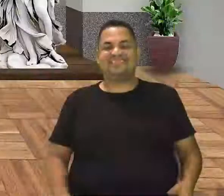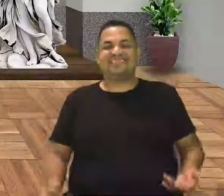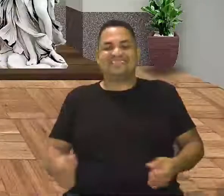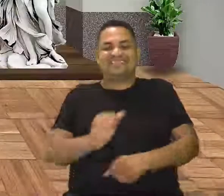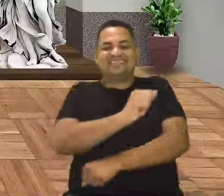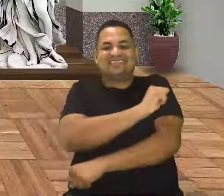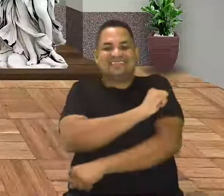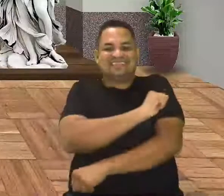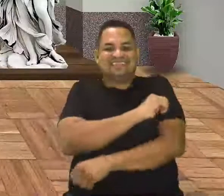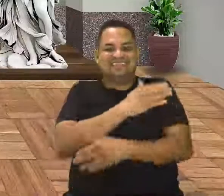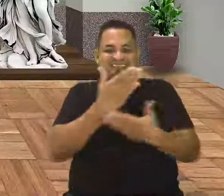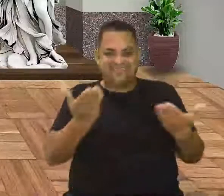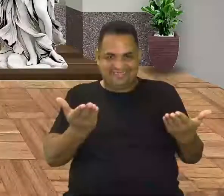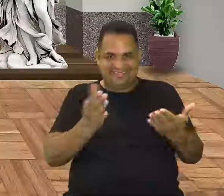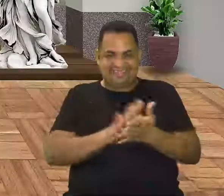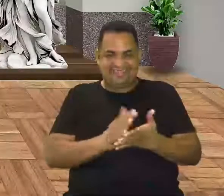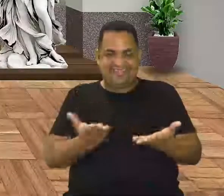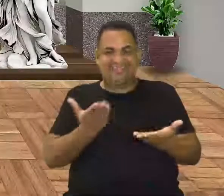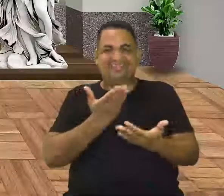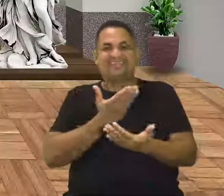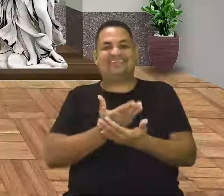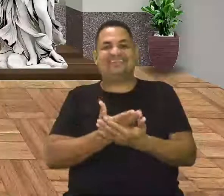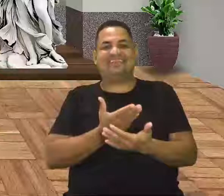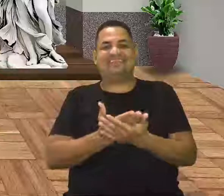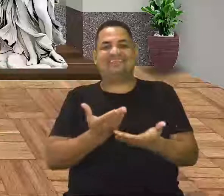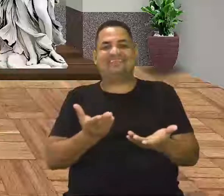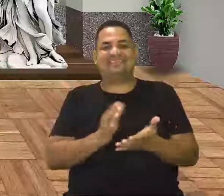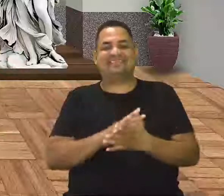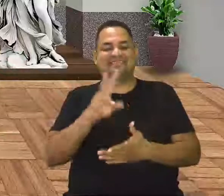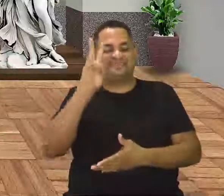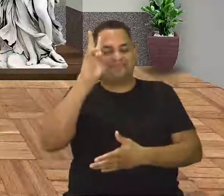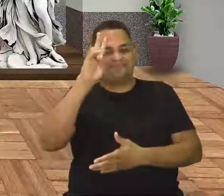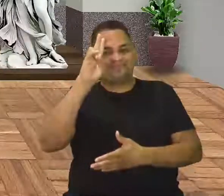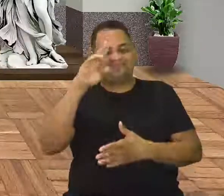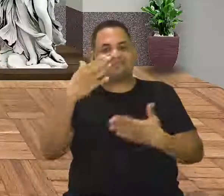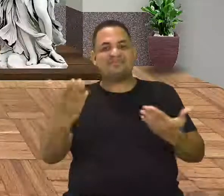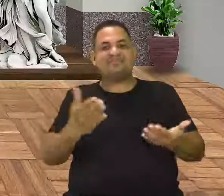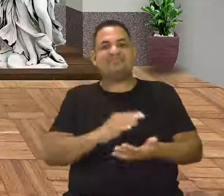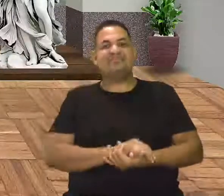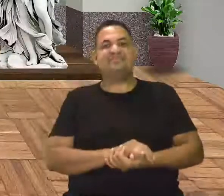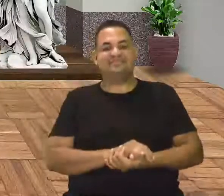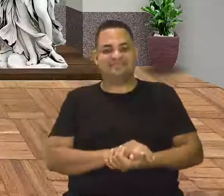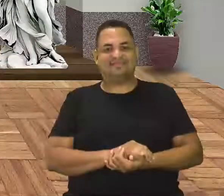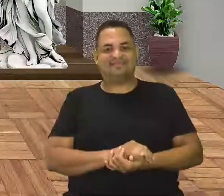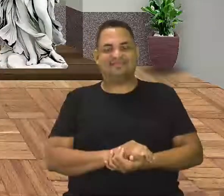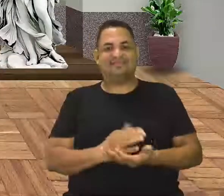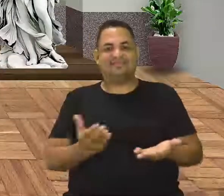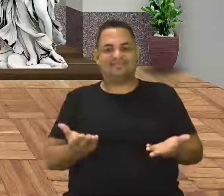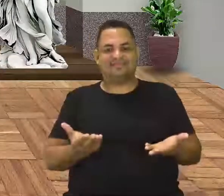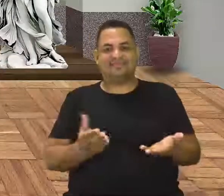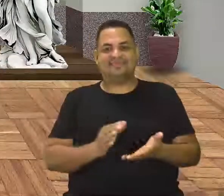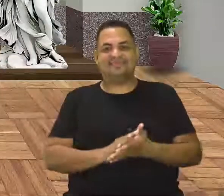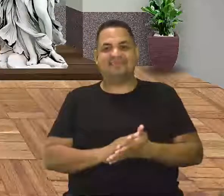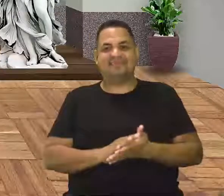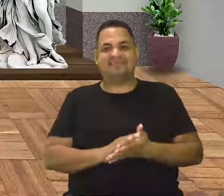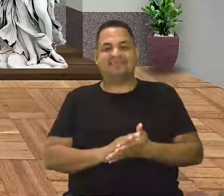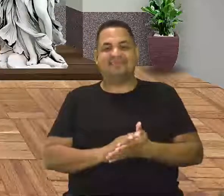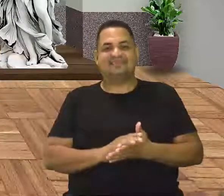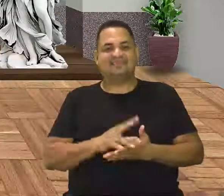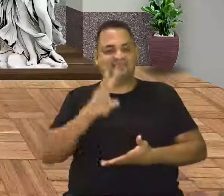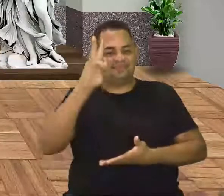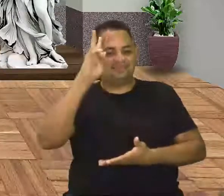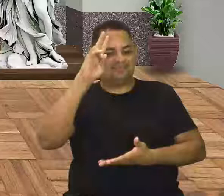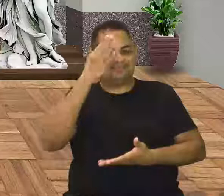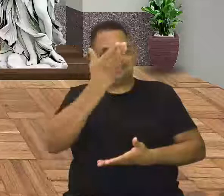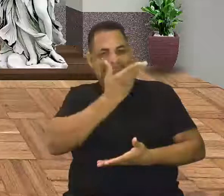Salve, salve, alunos! Chegamos para mais uma aula de História, é isso aí. Então, só